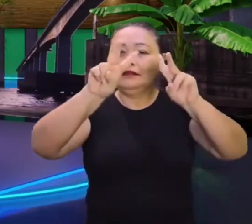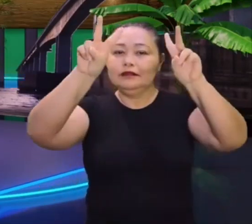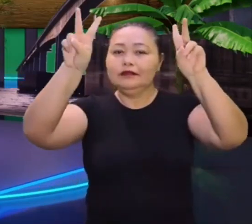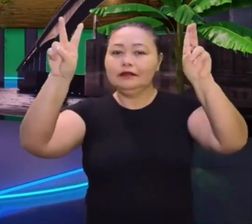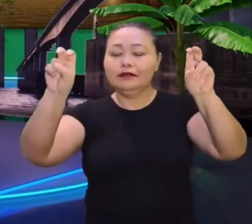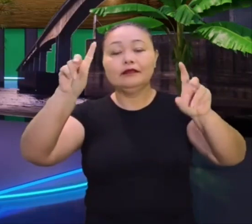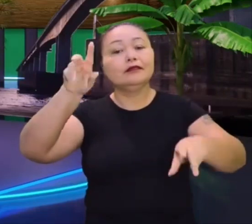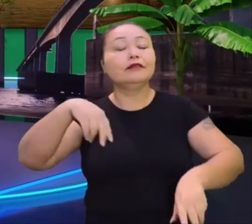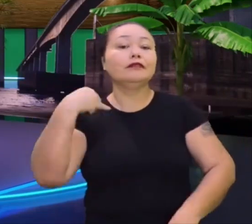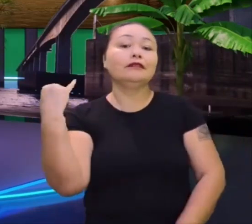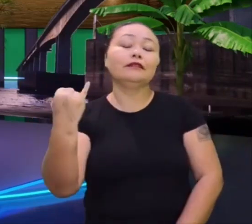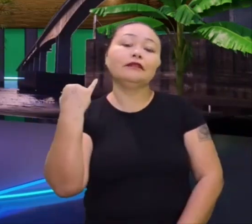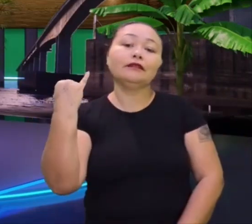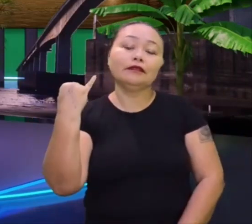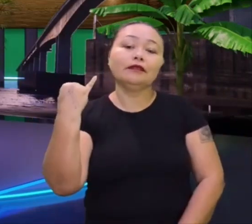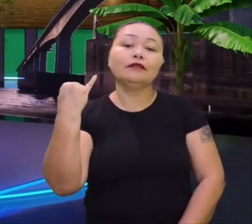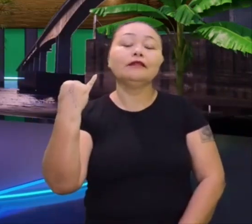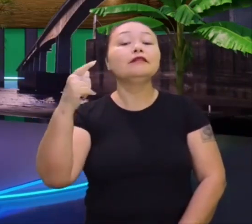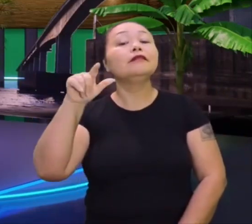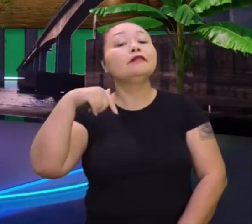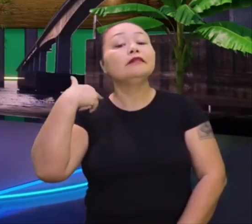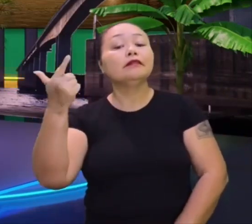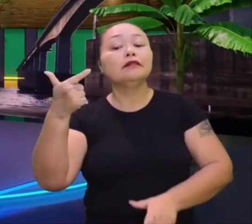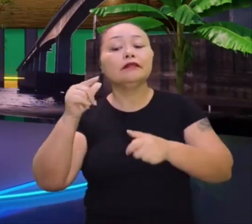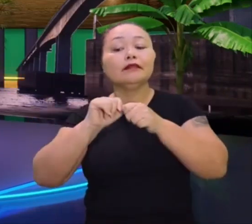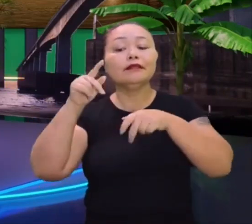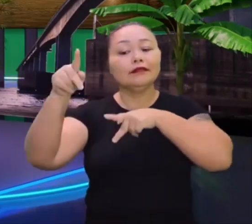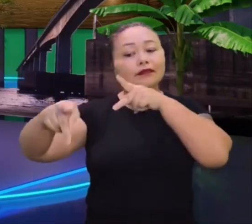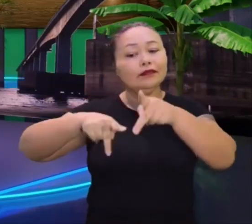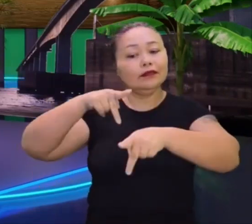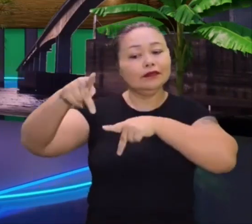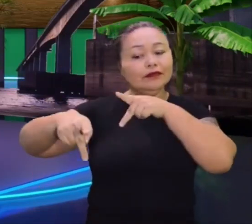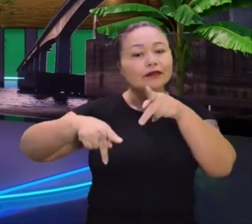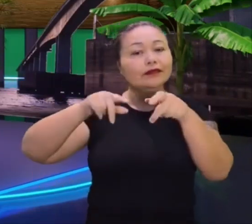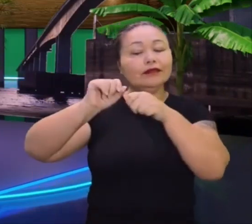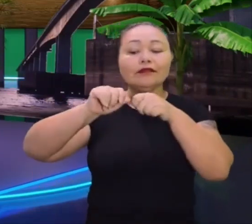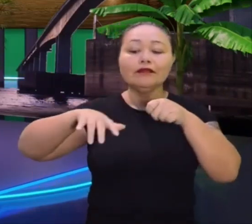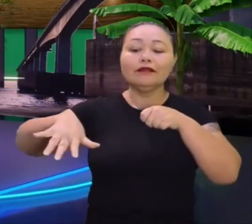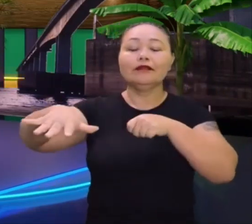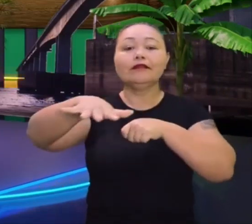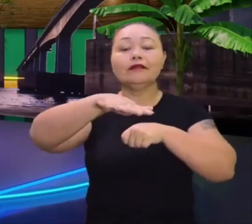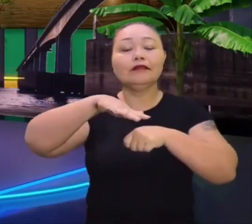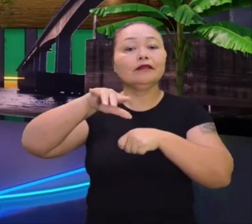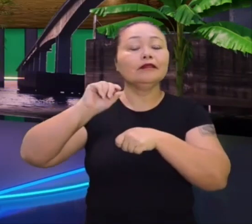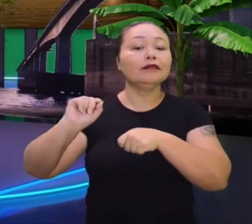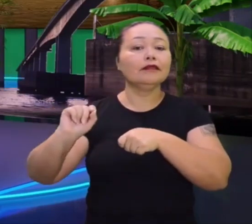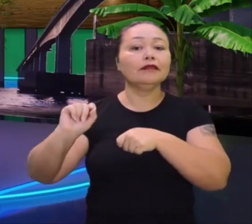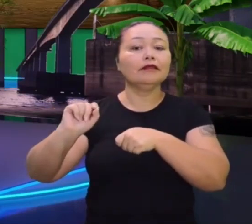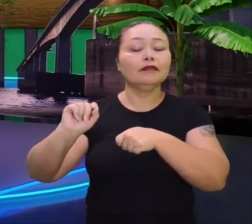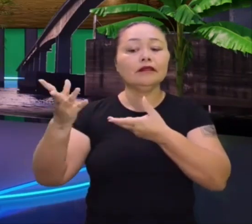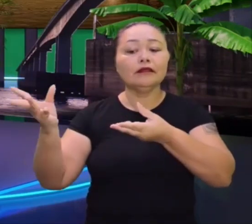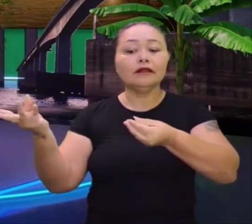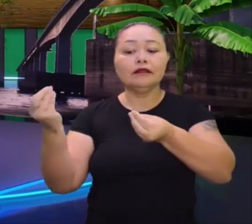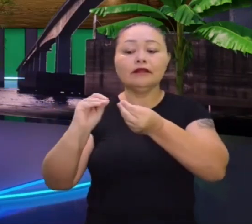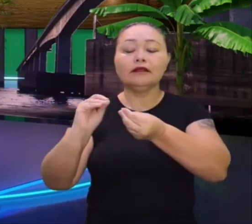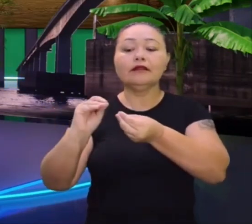ele é muito importante quando a gente trabalha população, a questão populacional, que